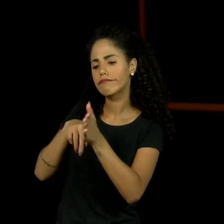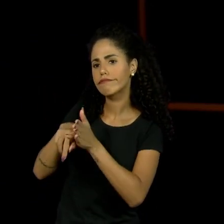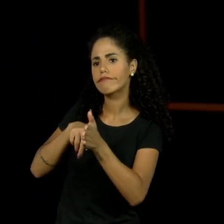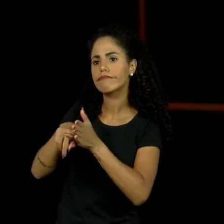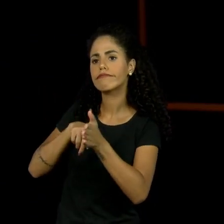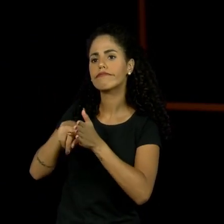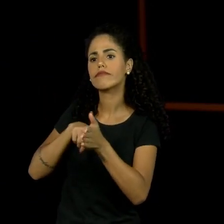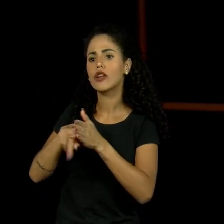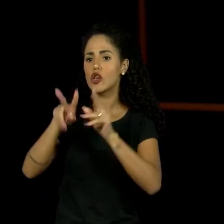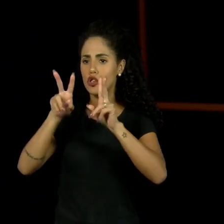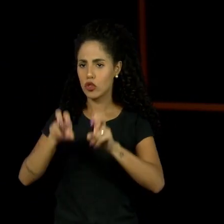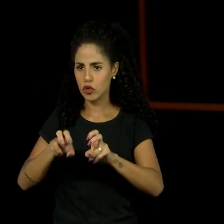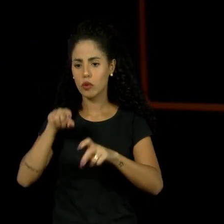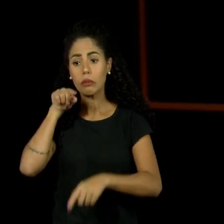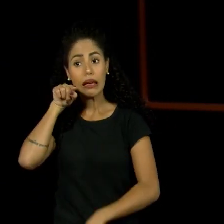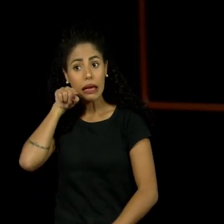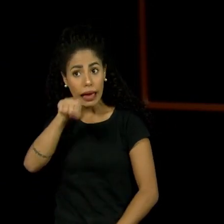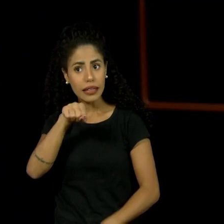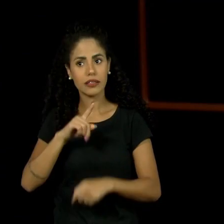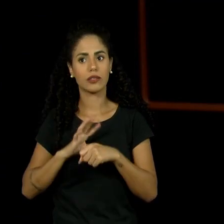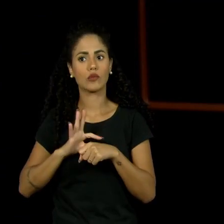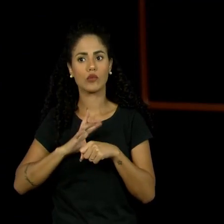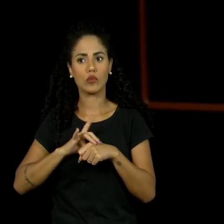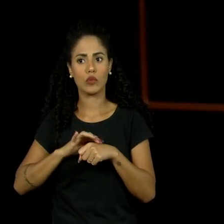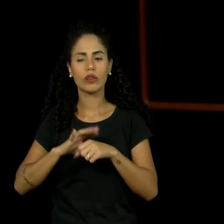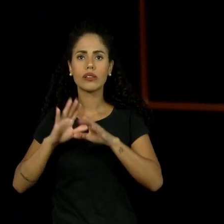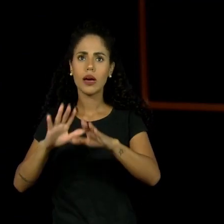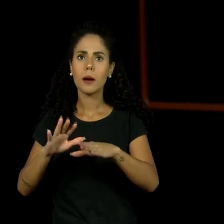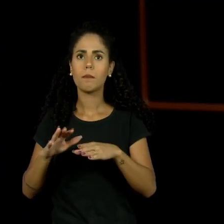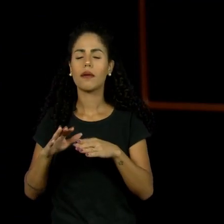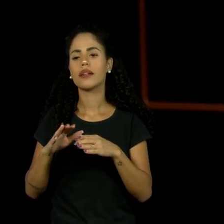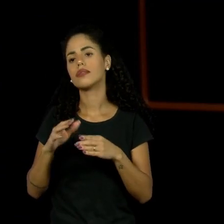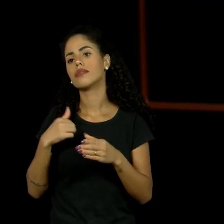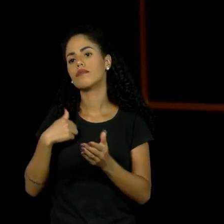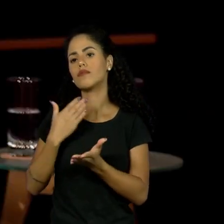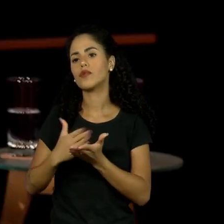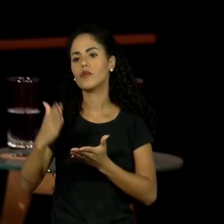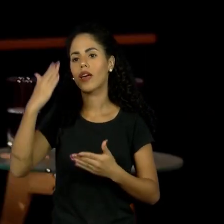pesquisa de distonia focal, mas ela fazia ainda com macacos.